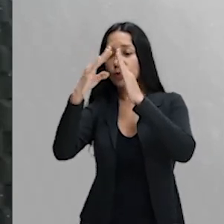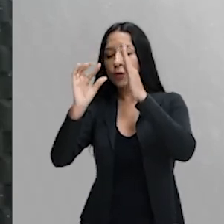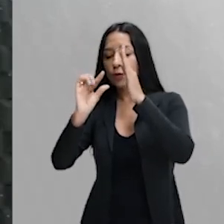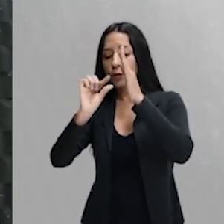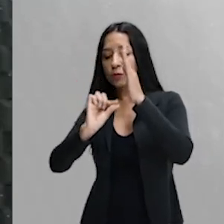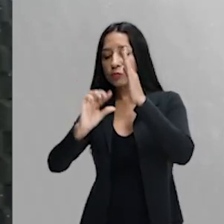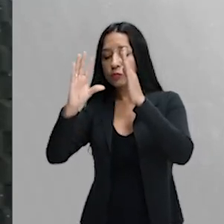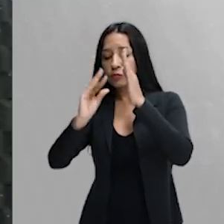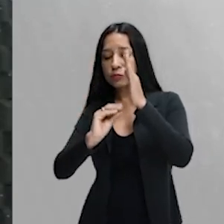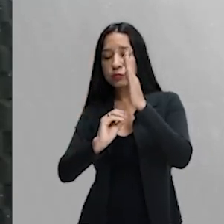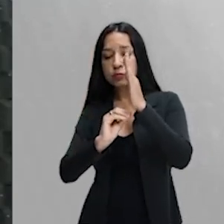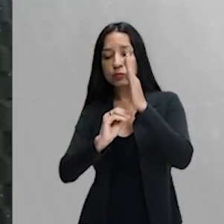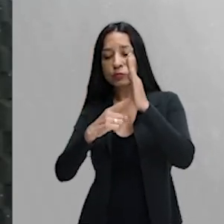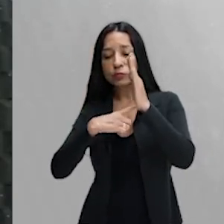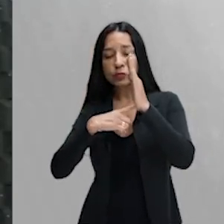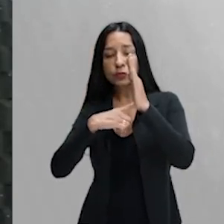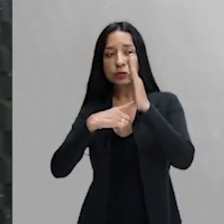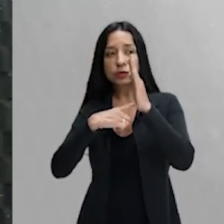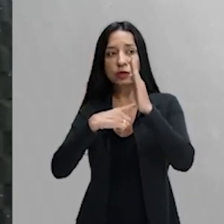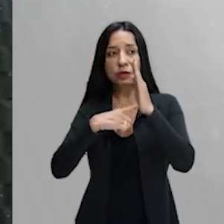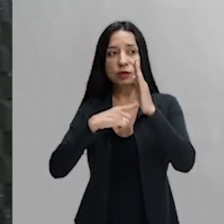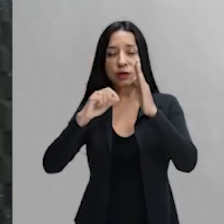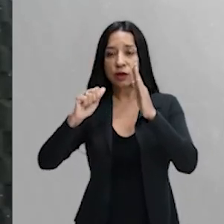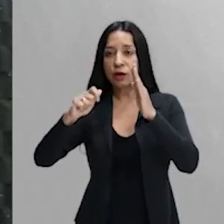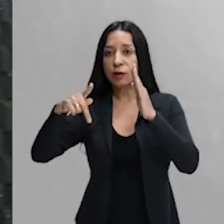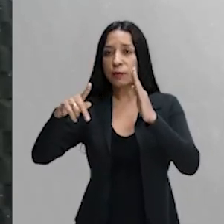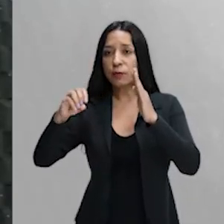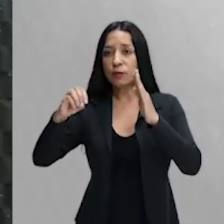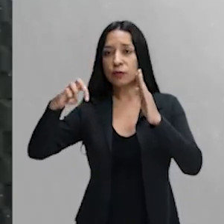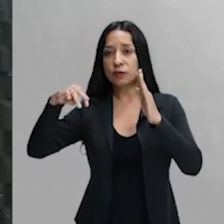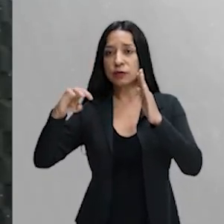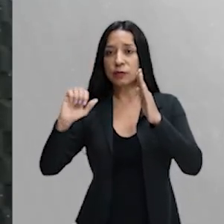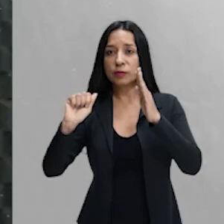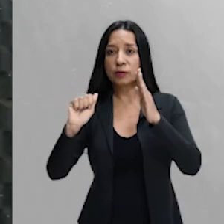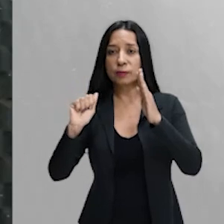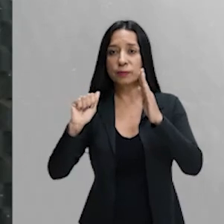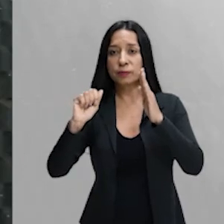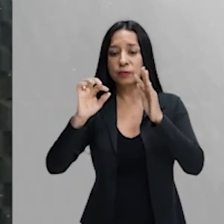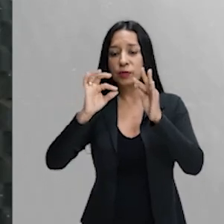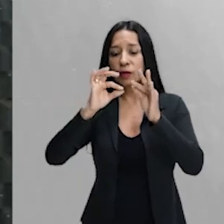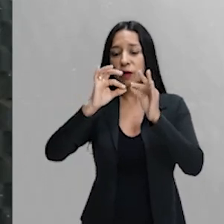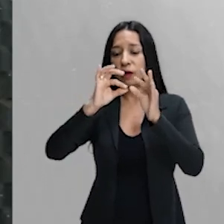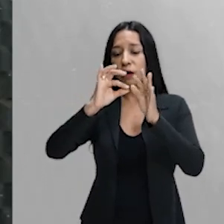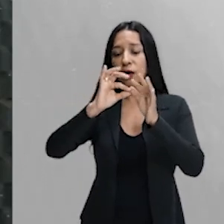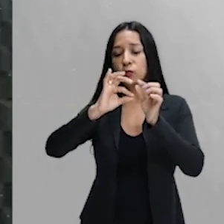você tem, nesse caso aqui, o apótema. Essa altura aqui, ó.